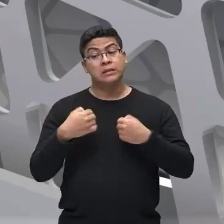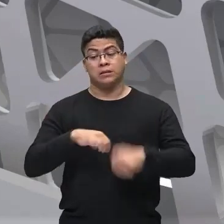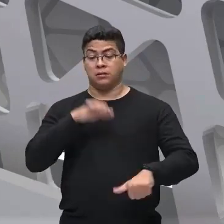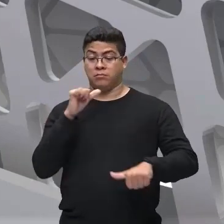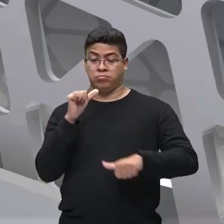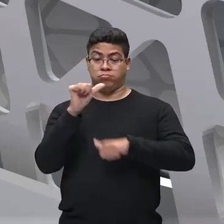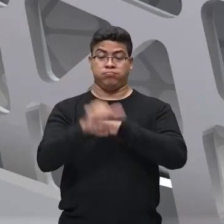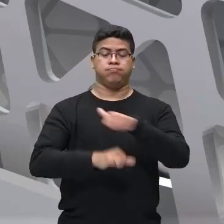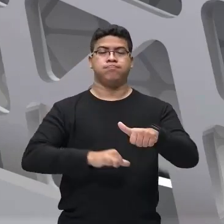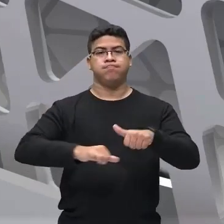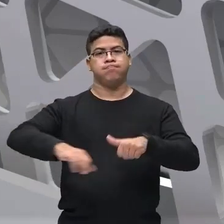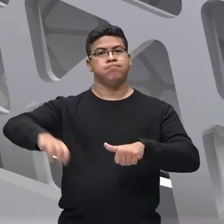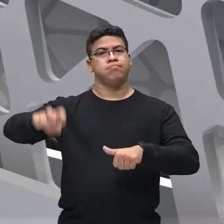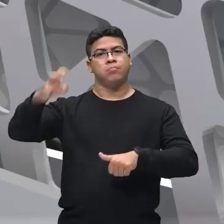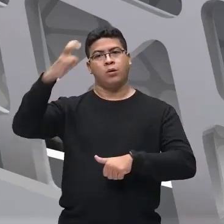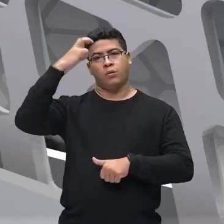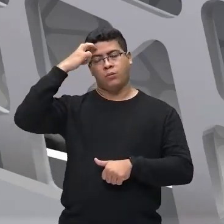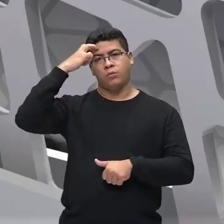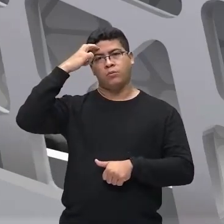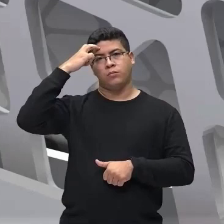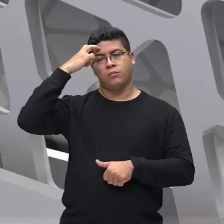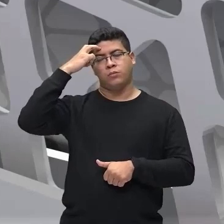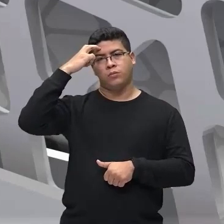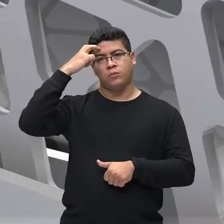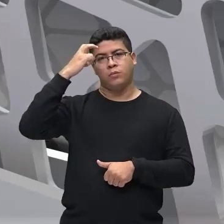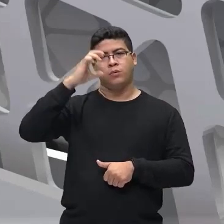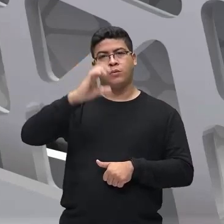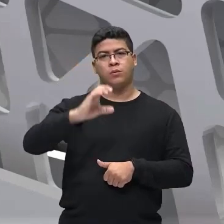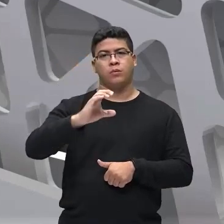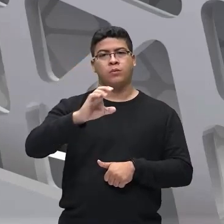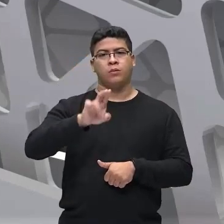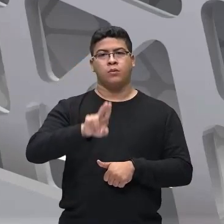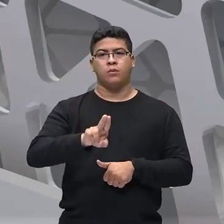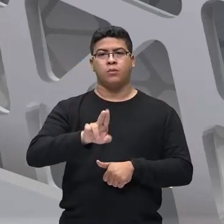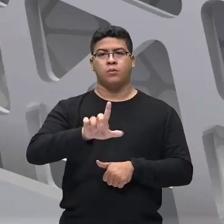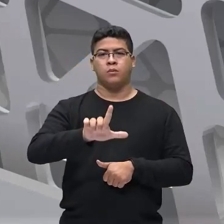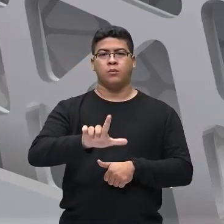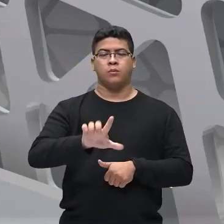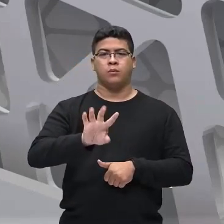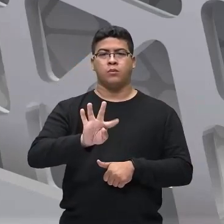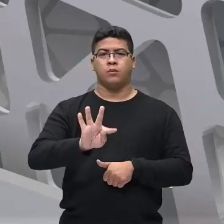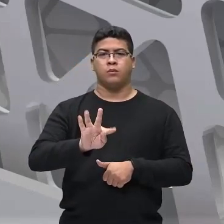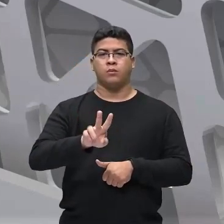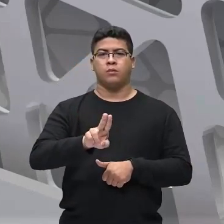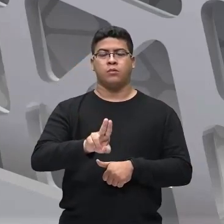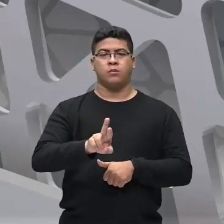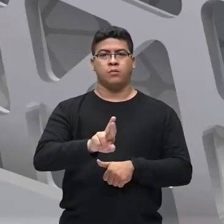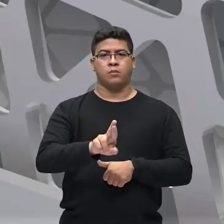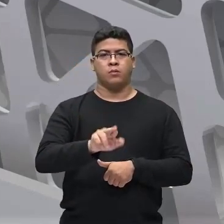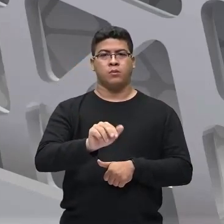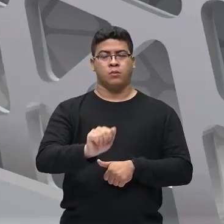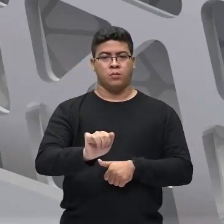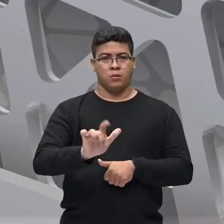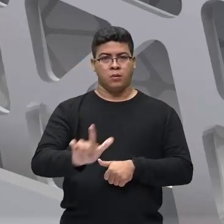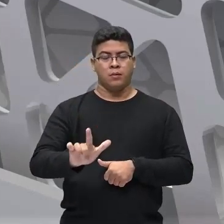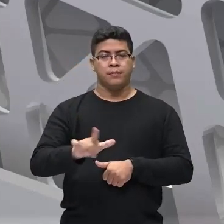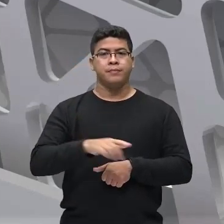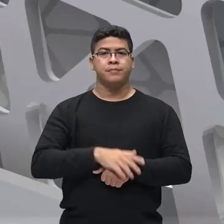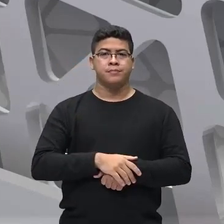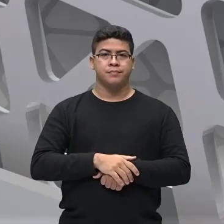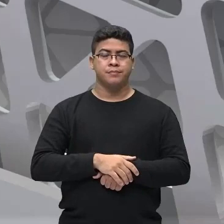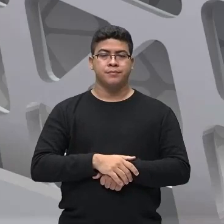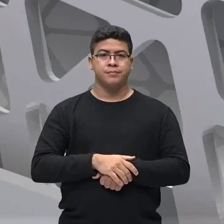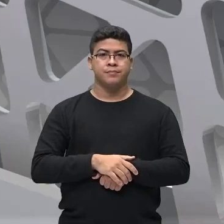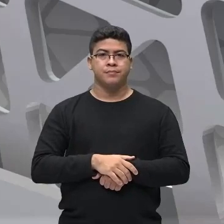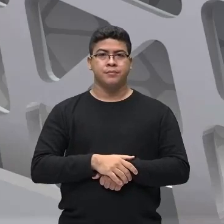mudança cultural. As pessoas têm que serem ajudadas. Esta crise de valores tem